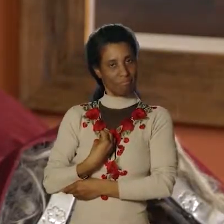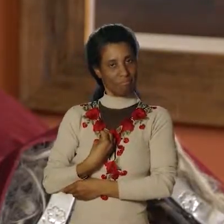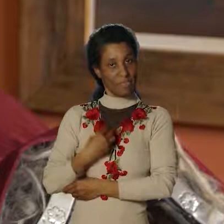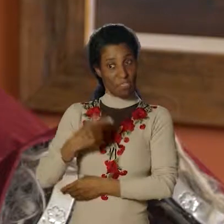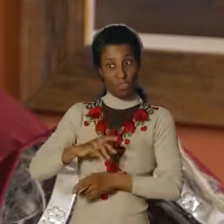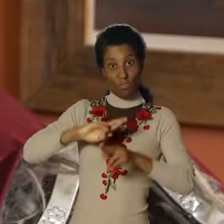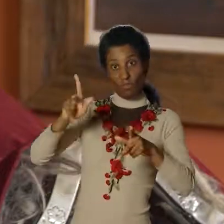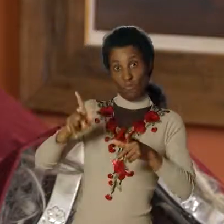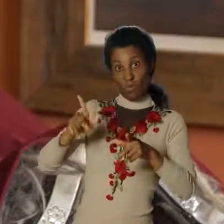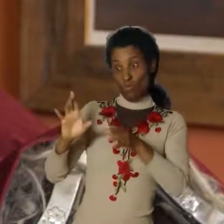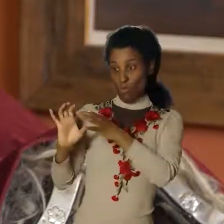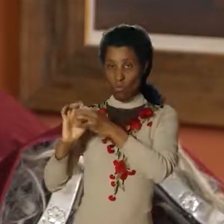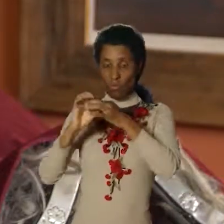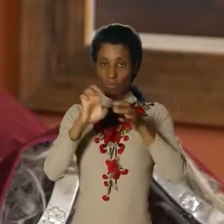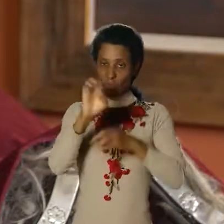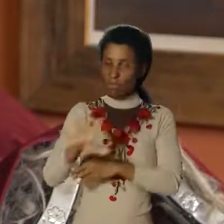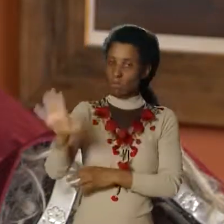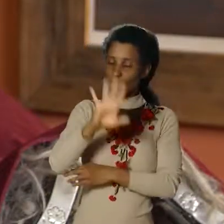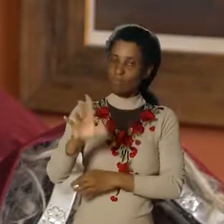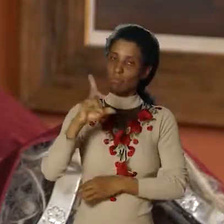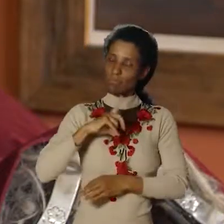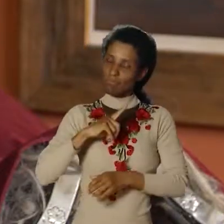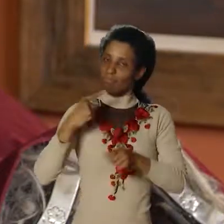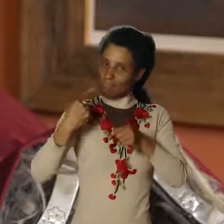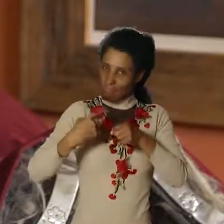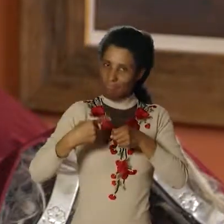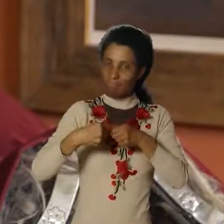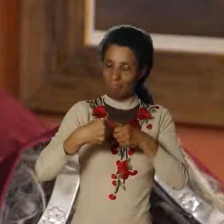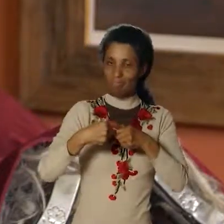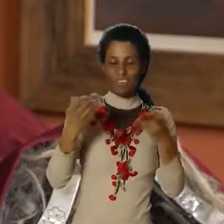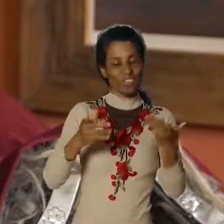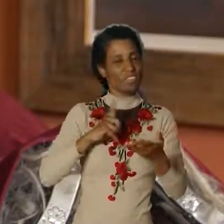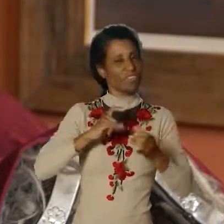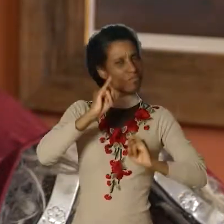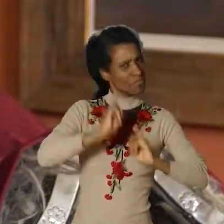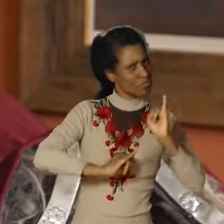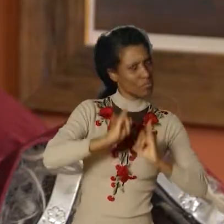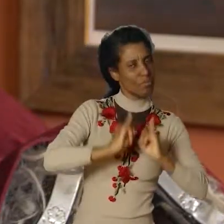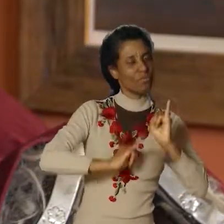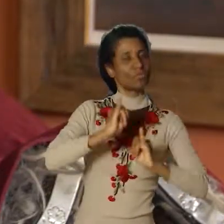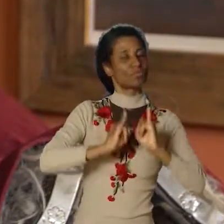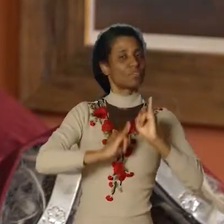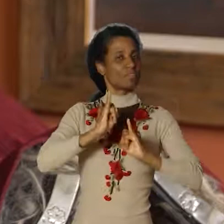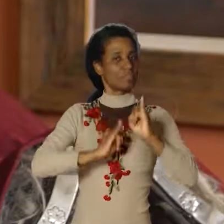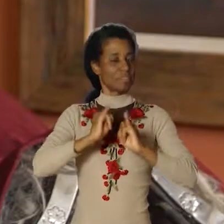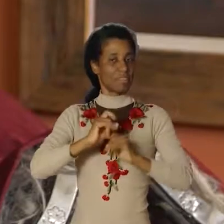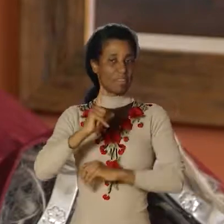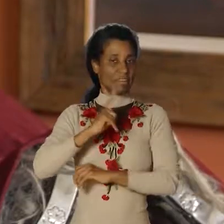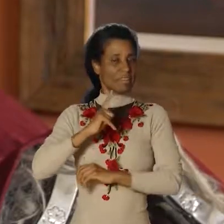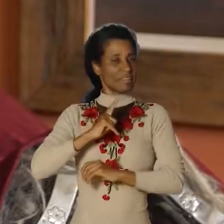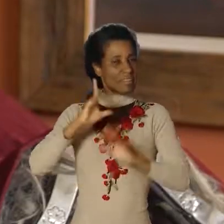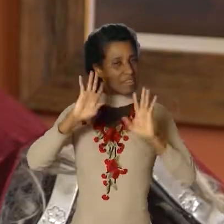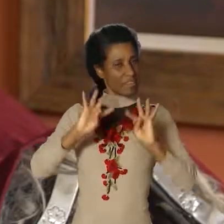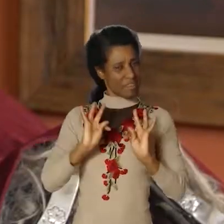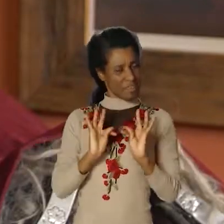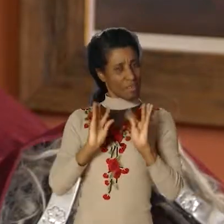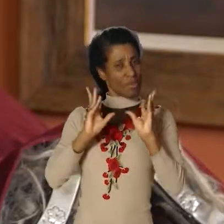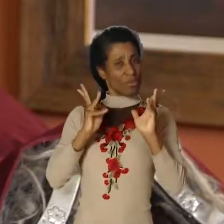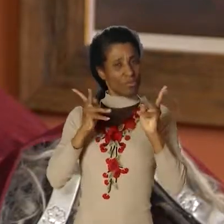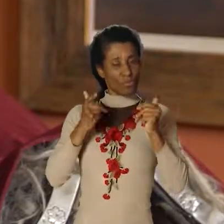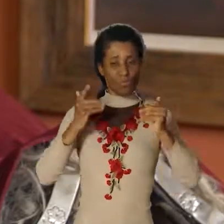sobreviver. Diferente de um contexto europeu, onde nós já temos cidades, onde nós já temos indústrias, onde já se